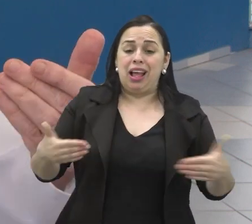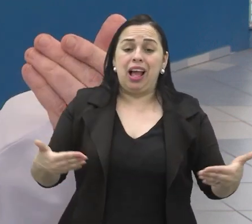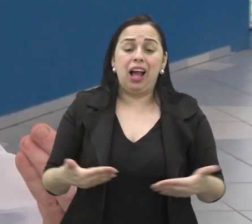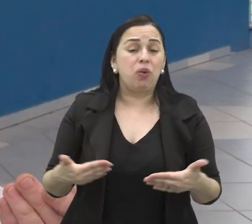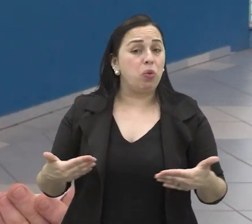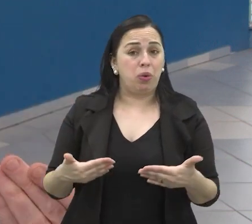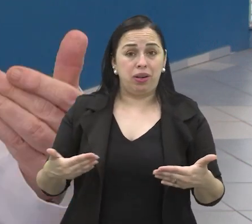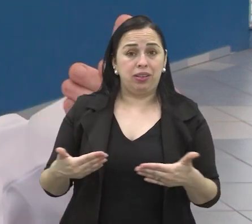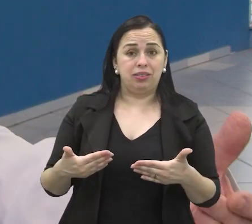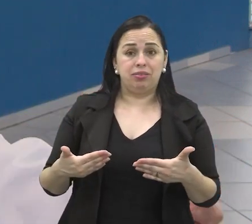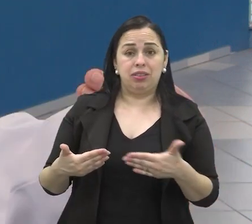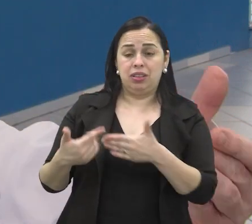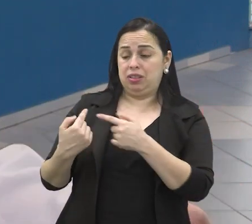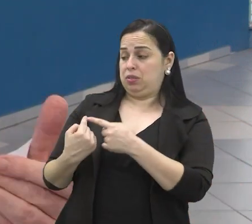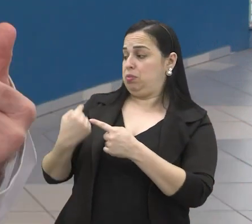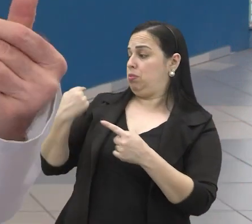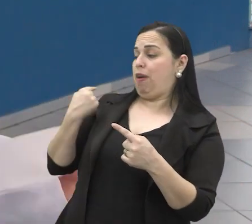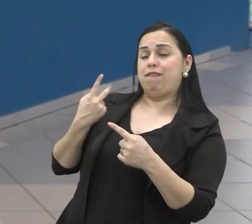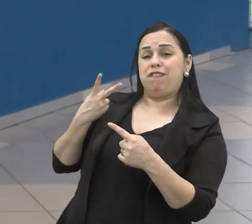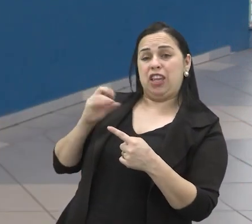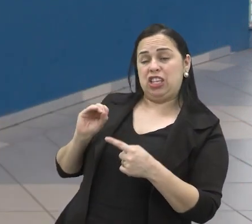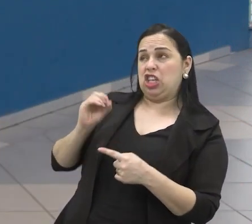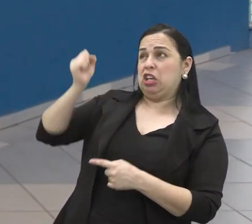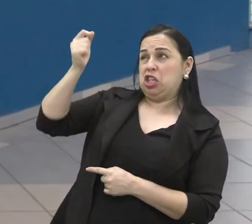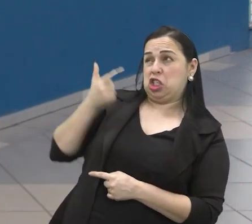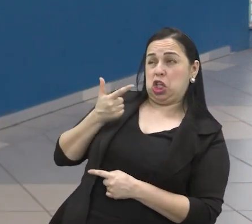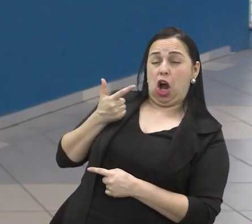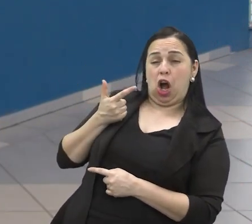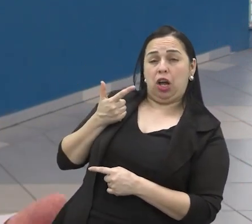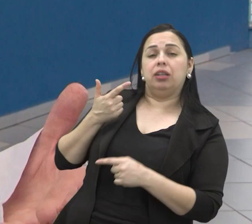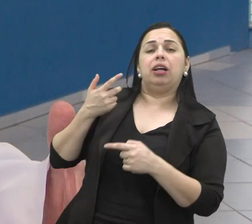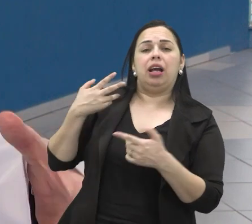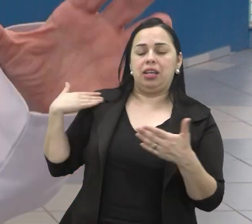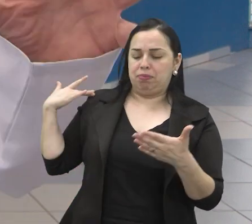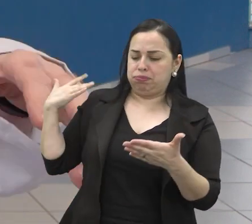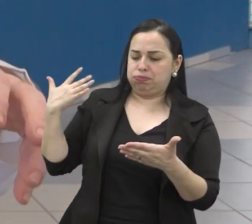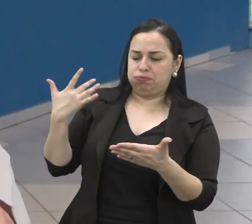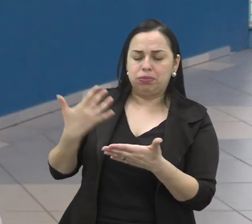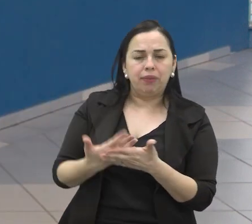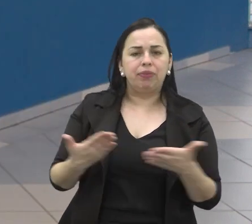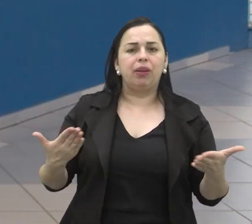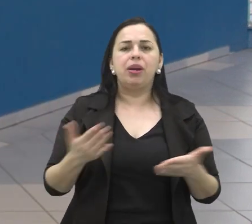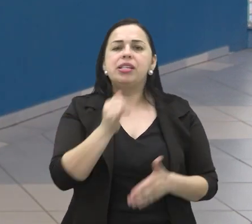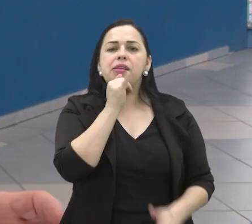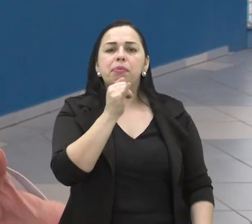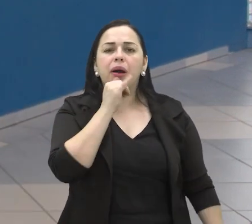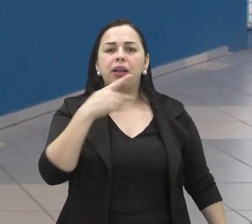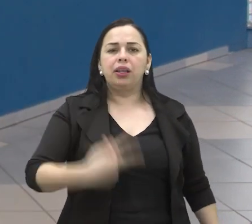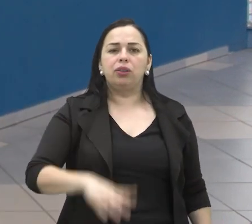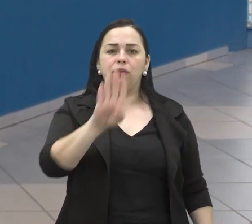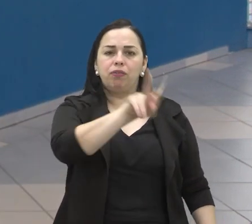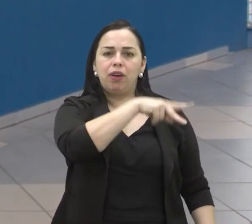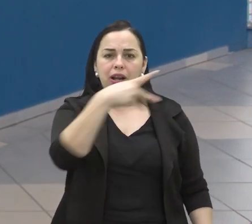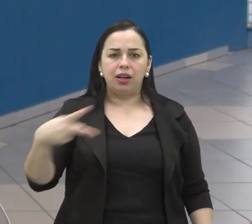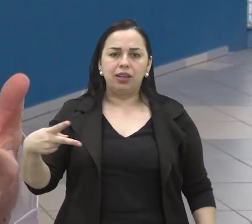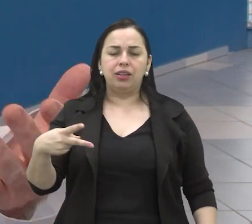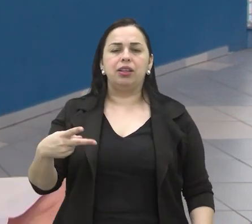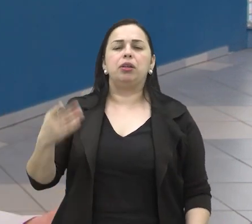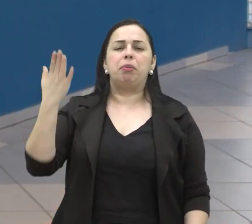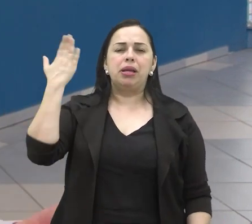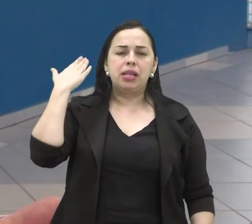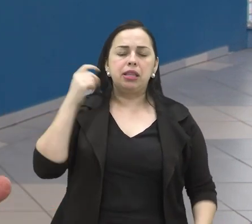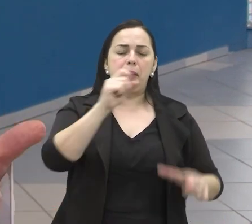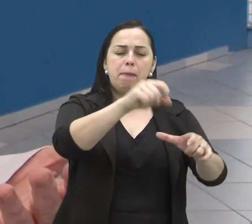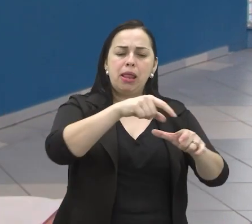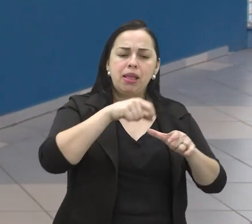câncer agora, 20, 30, 40 anos atrás. Então, por exemplo, a nossa cidade, né, nós estamos no Vale do Paraíba, era